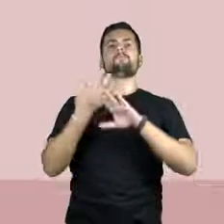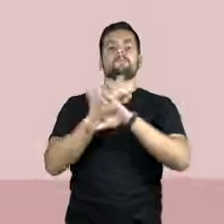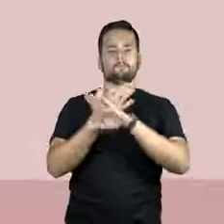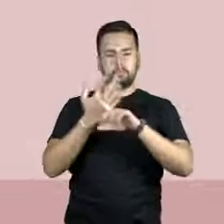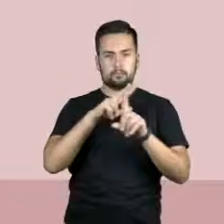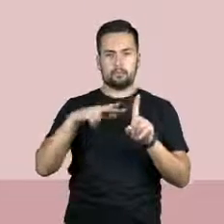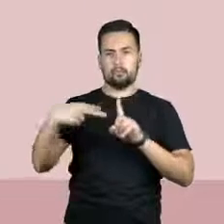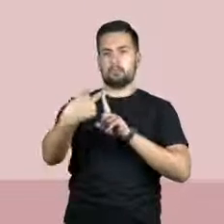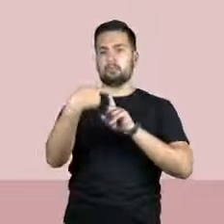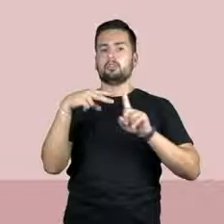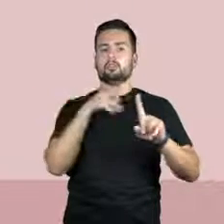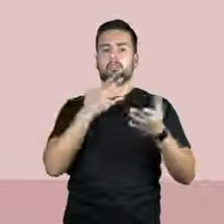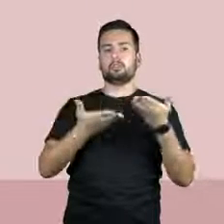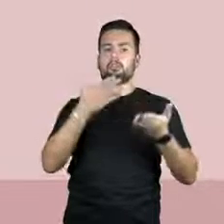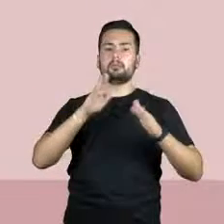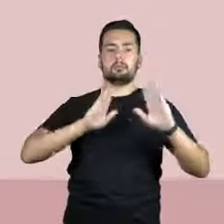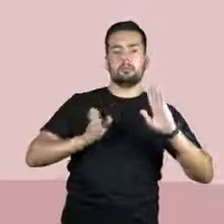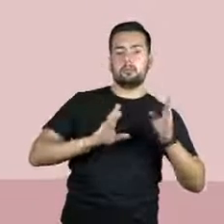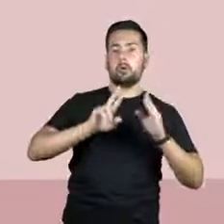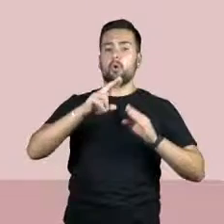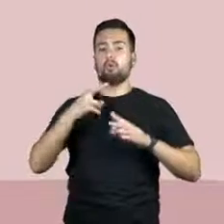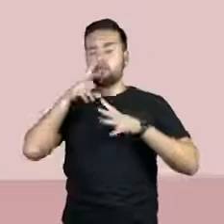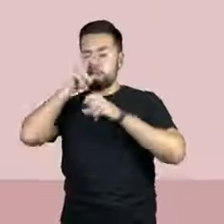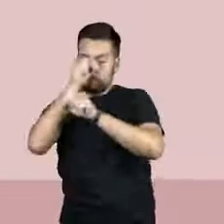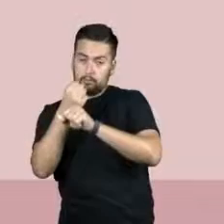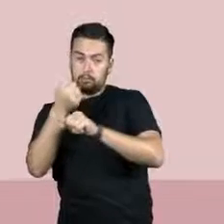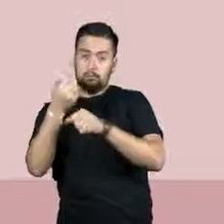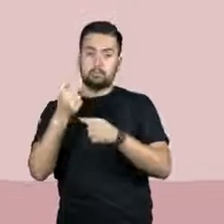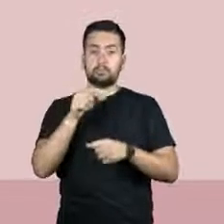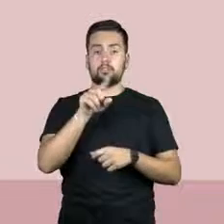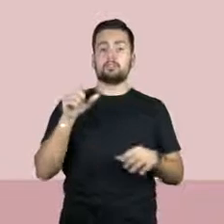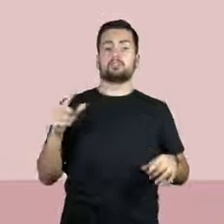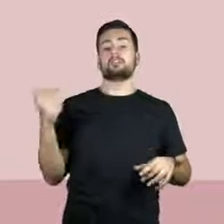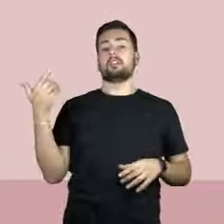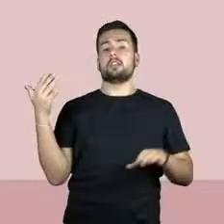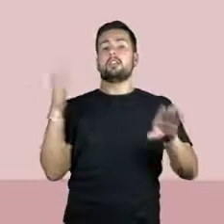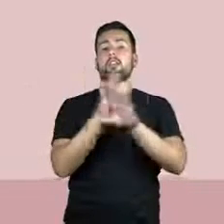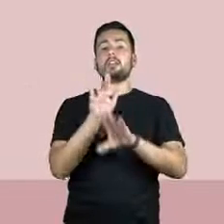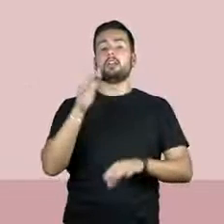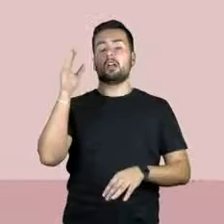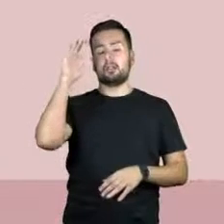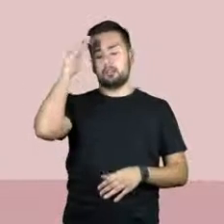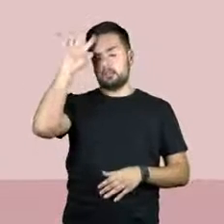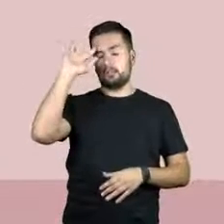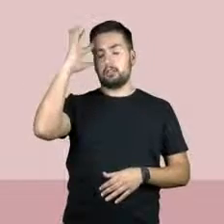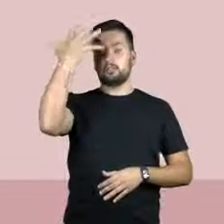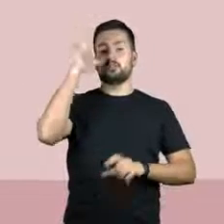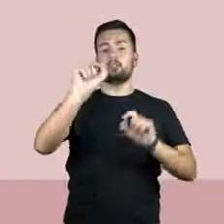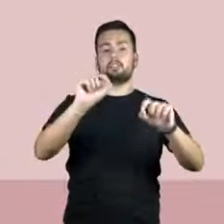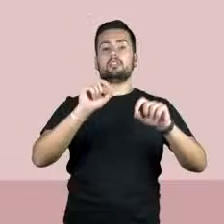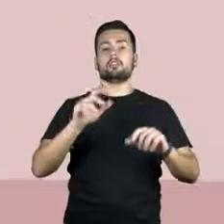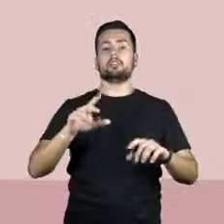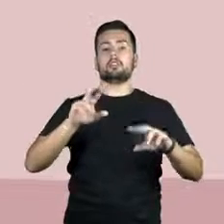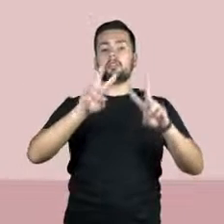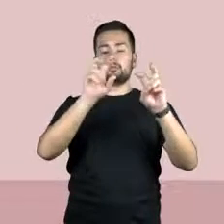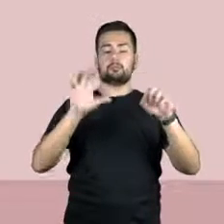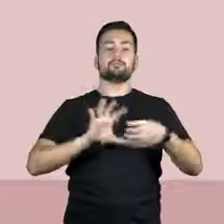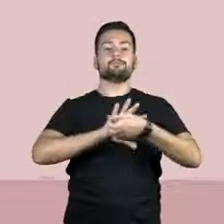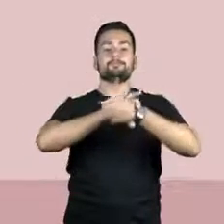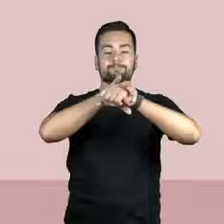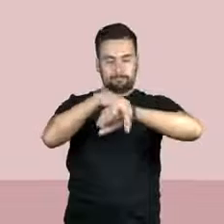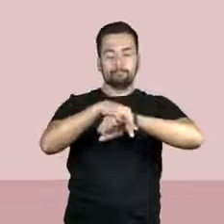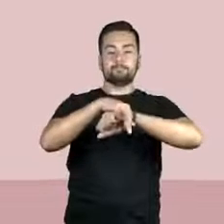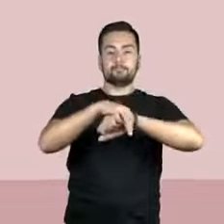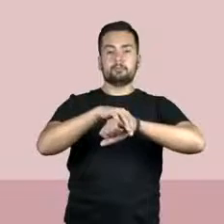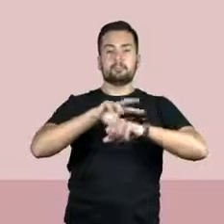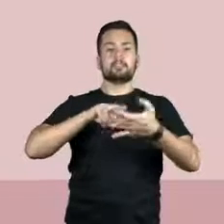de vista de equilíbrio de momentos ou equilíbrio de forças, você vai chegar a uma situação de um fator de segurança. Tá? Que nada